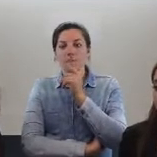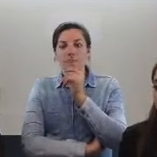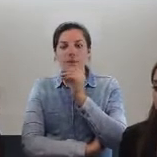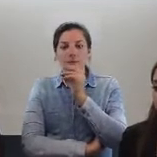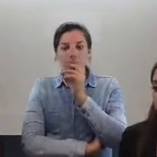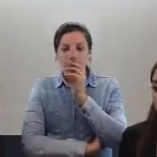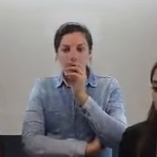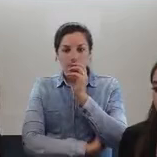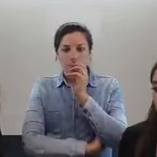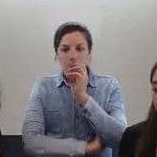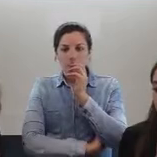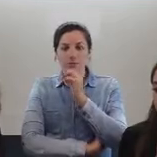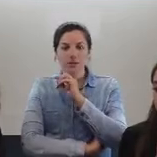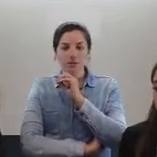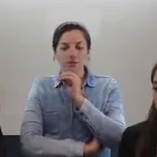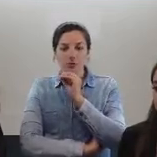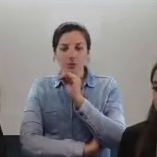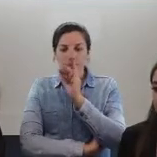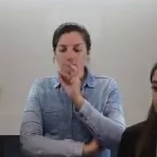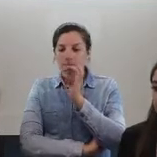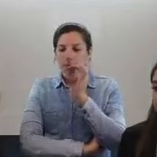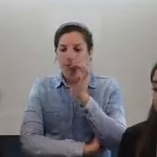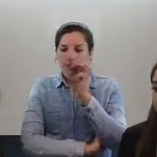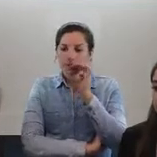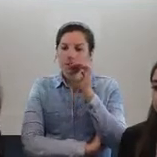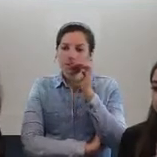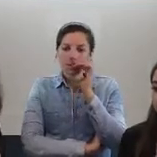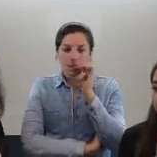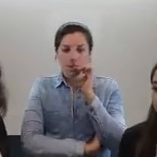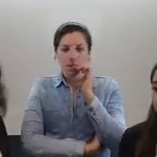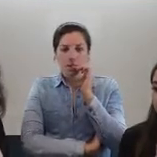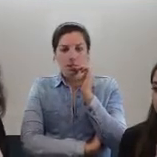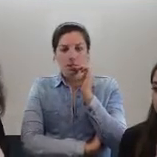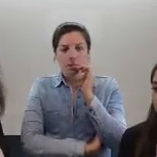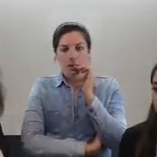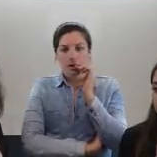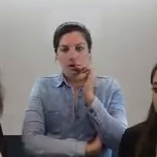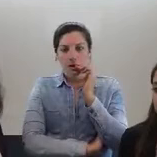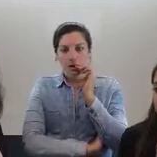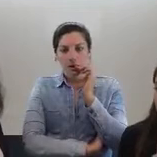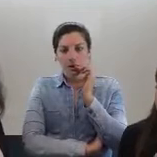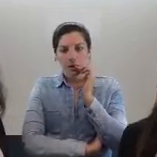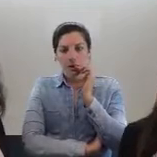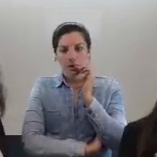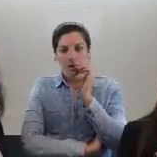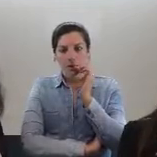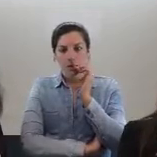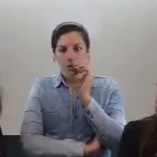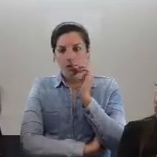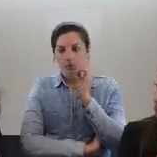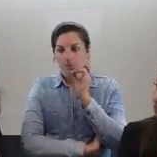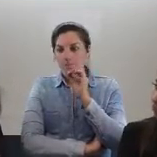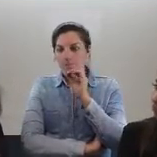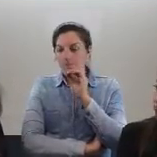Já diminuiu de novo o número. Para 222. Para 222. Então, assim, se vocês fizessem a busca do